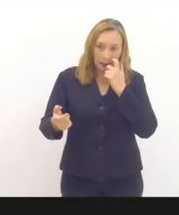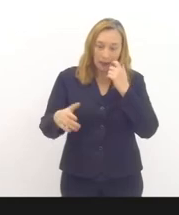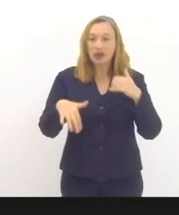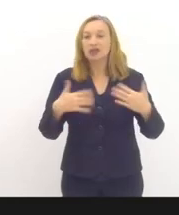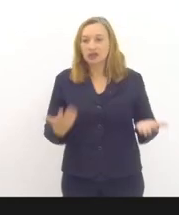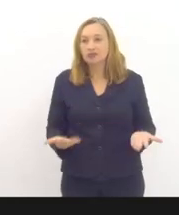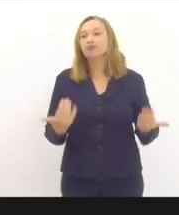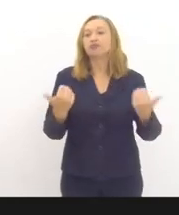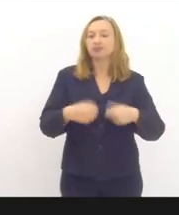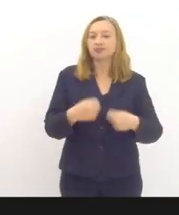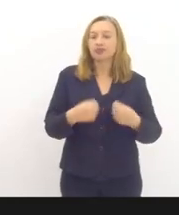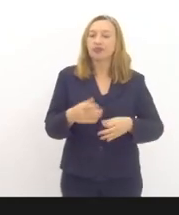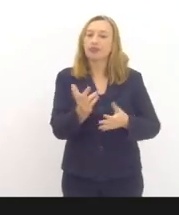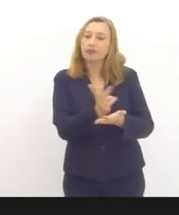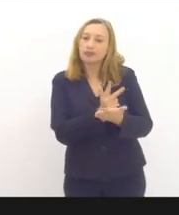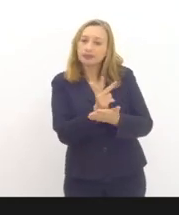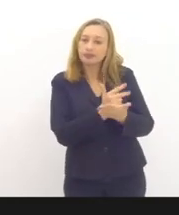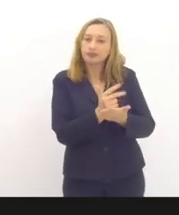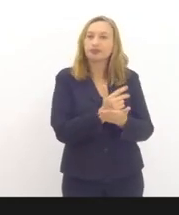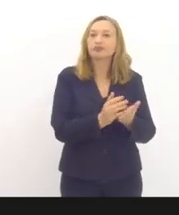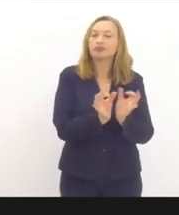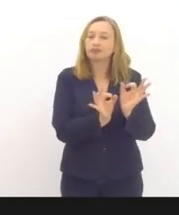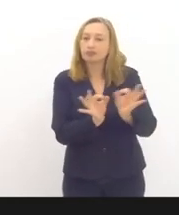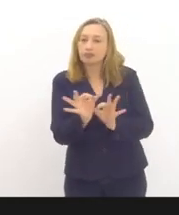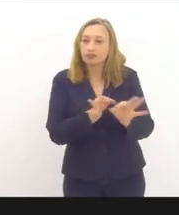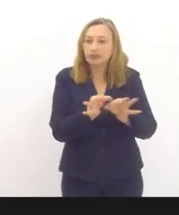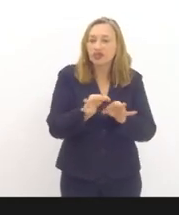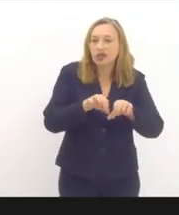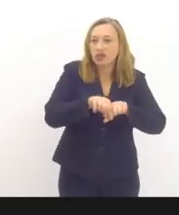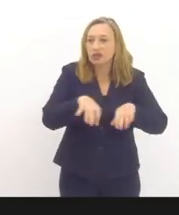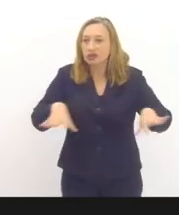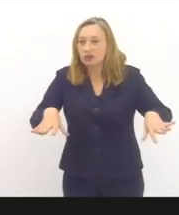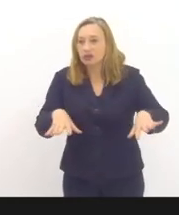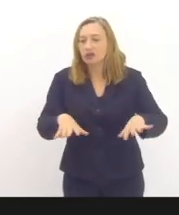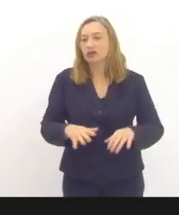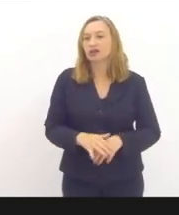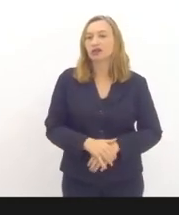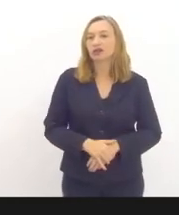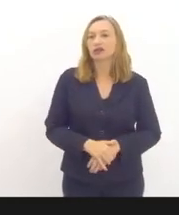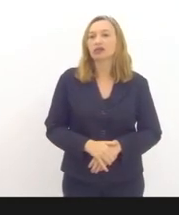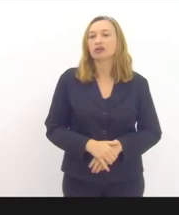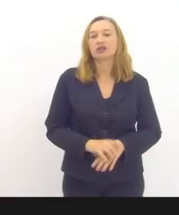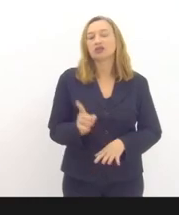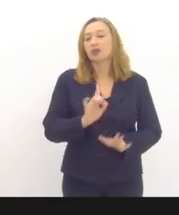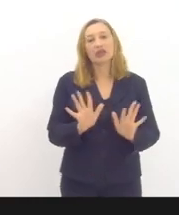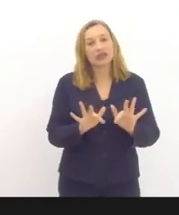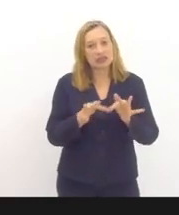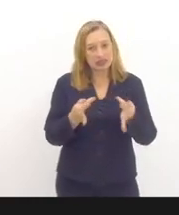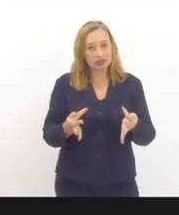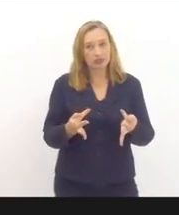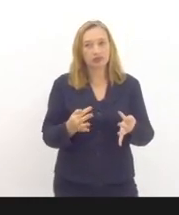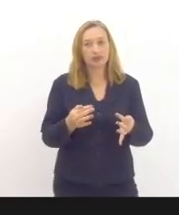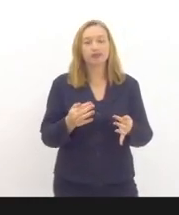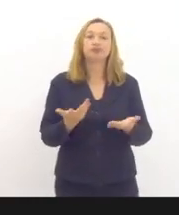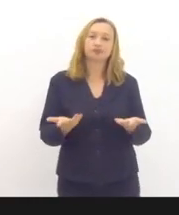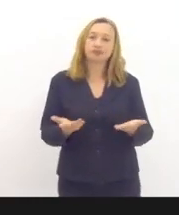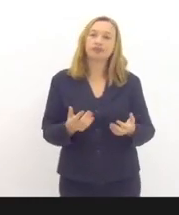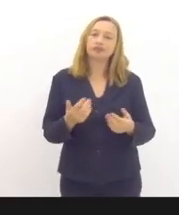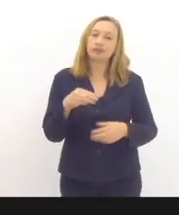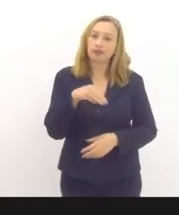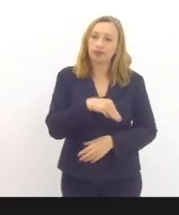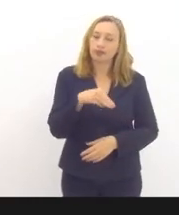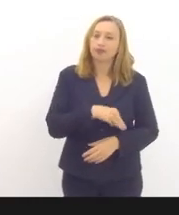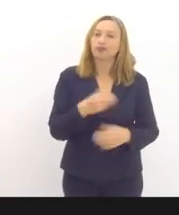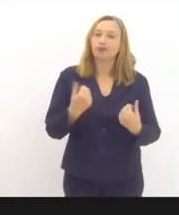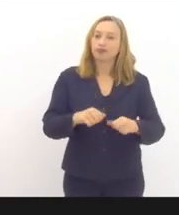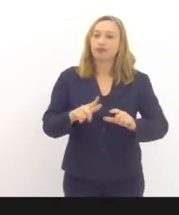precisou fazer esse desenho, essa distribuição, e isso realmente é algo que não é tão simples, essa matemática de ser feito